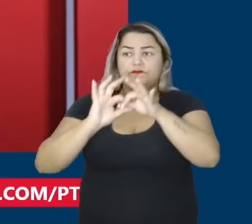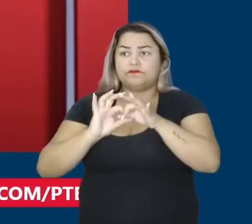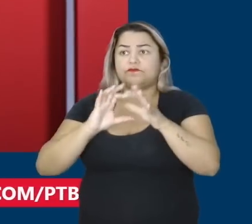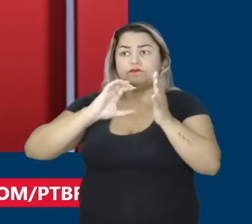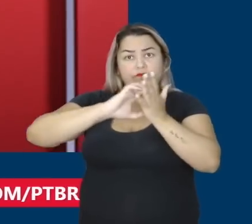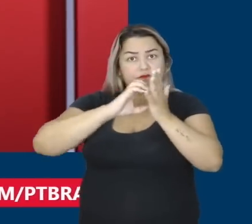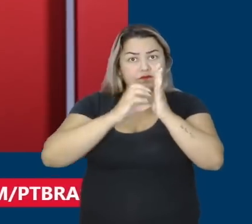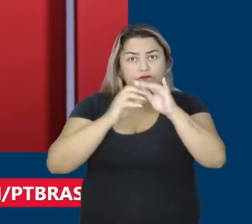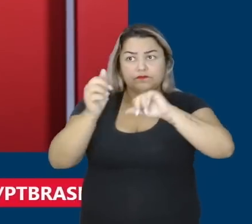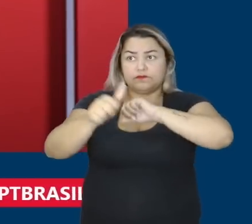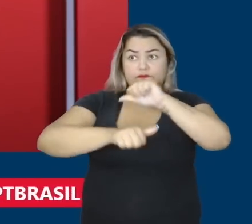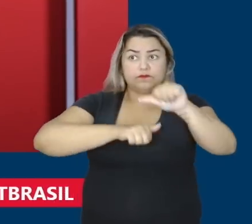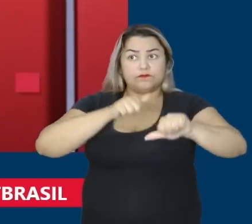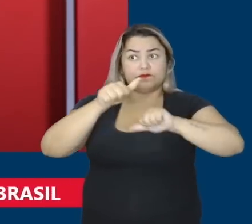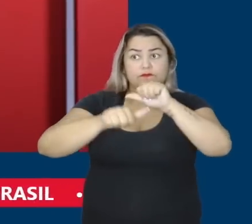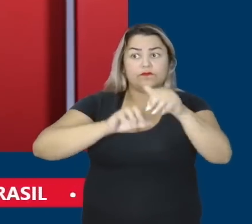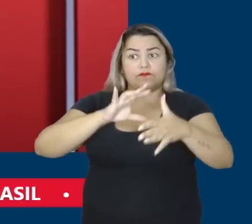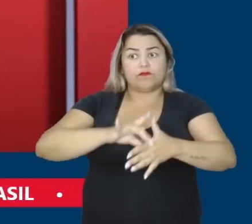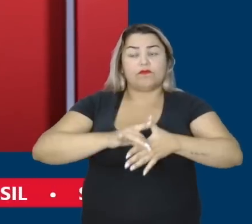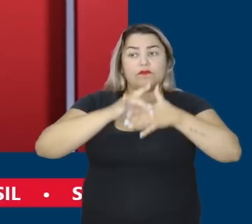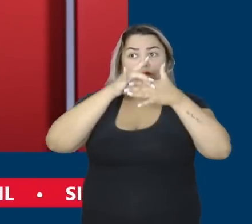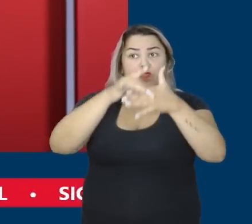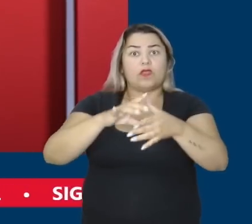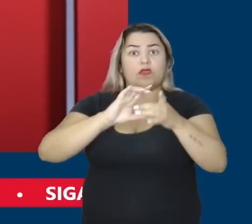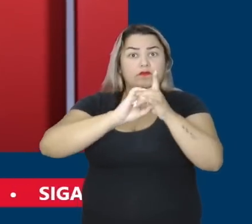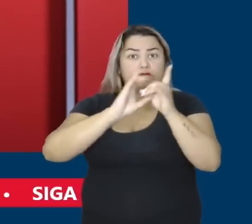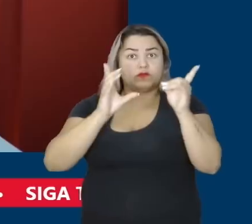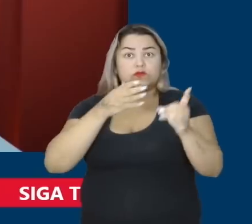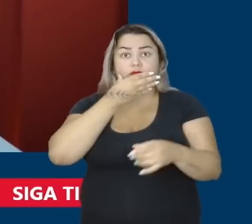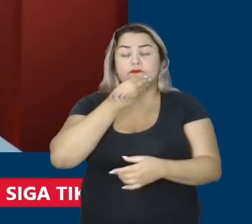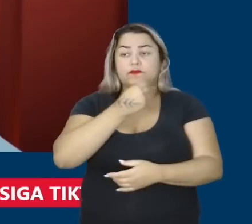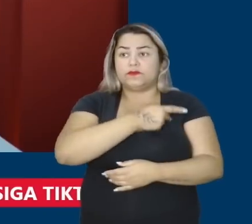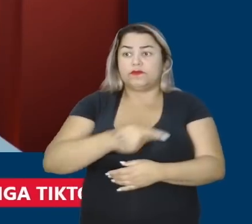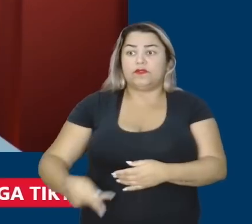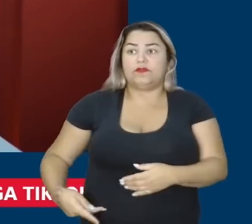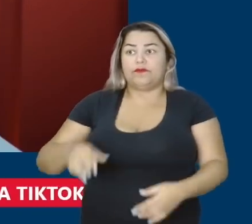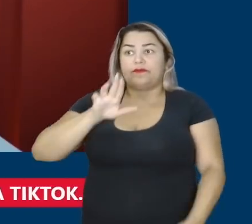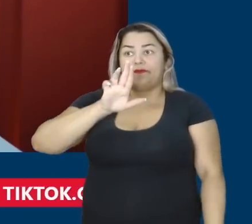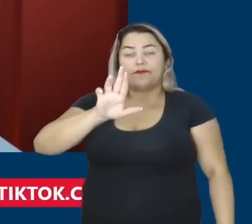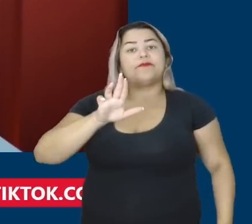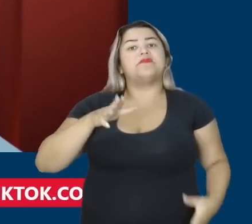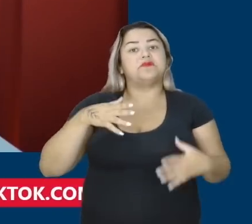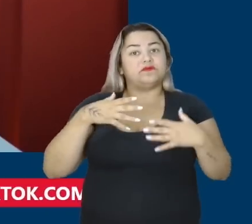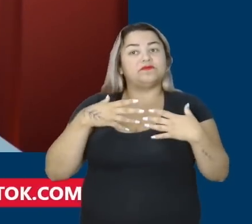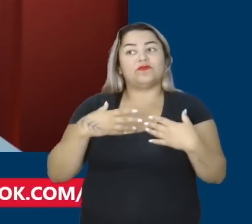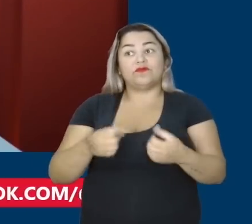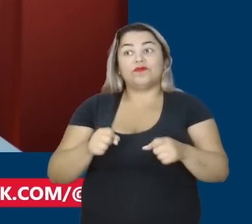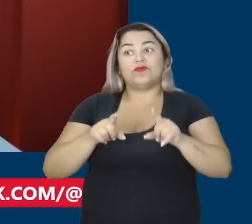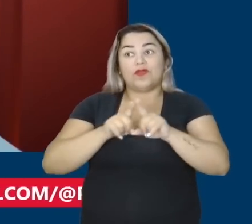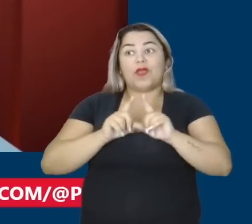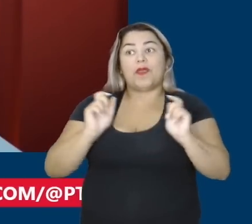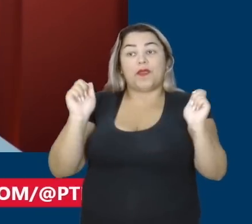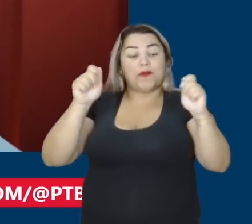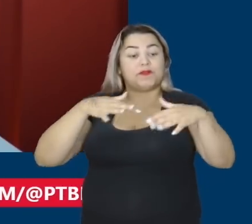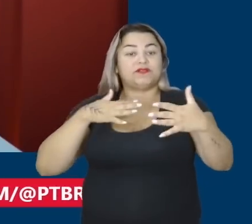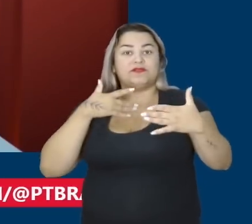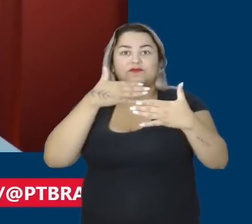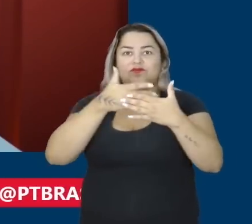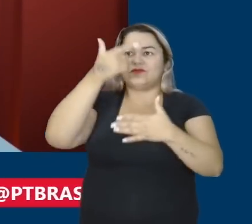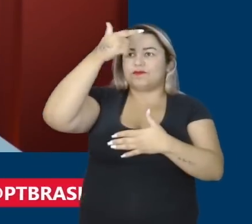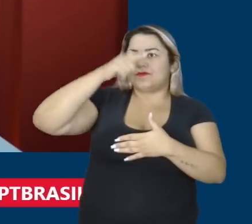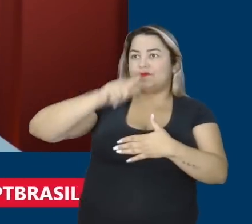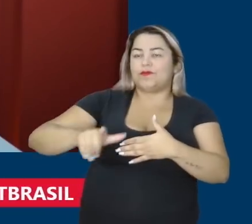e renovando a liderança política e democrática do presidente Lula. Estamos no rumo certo, mas é preciso avançar mais,